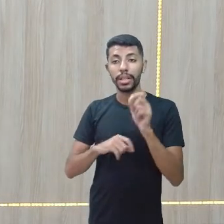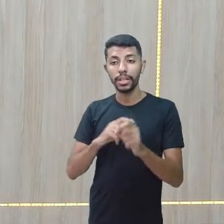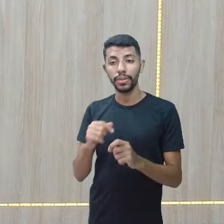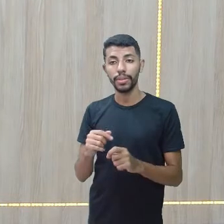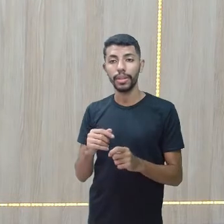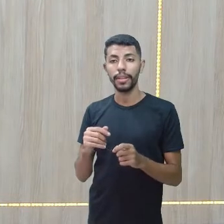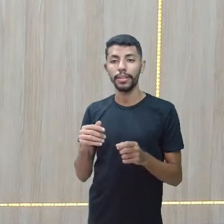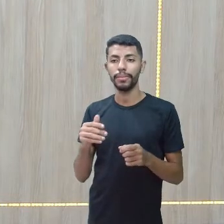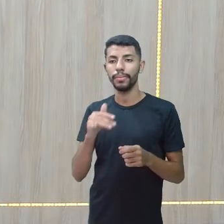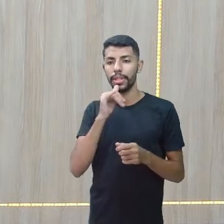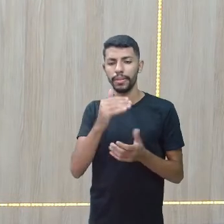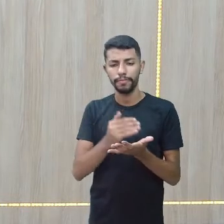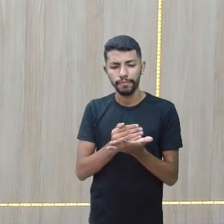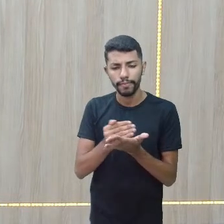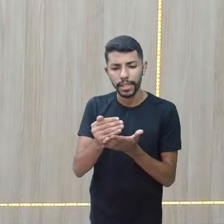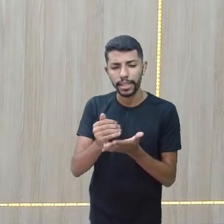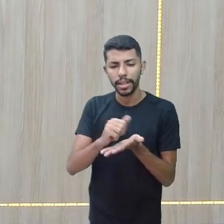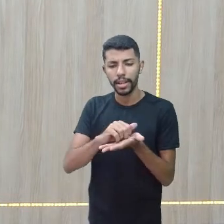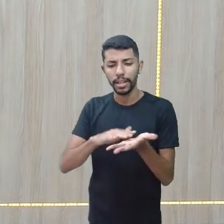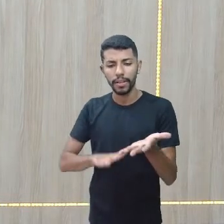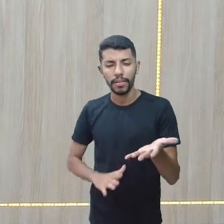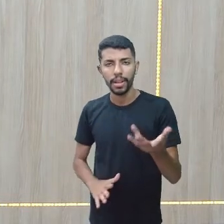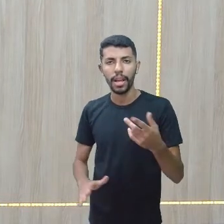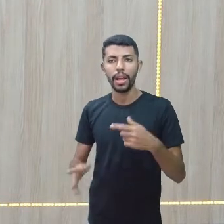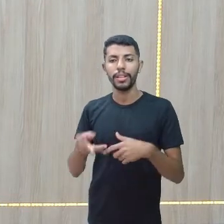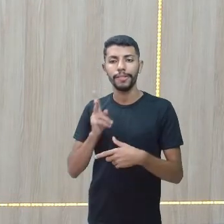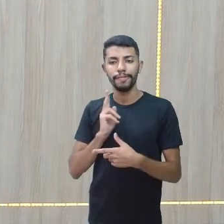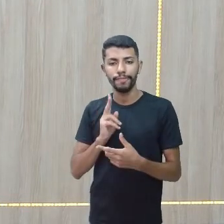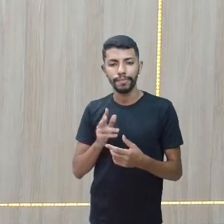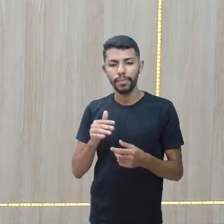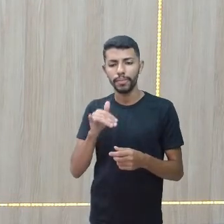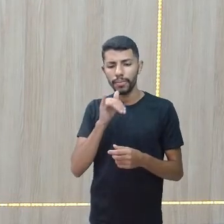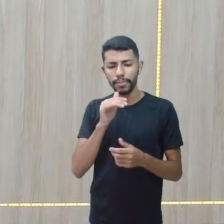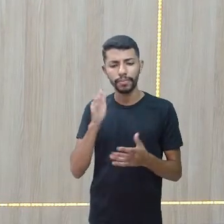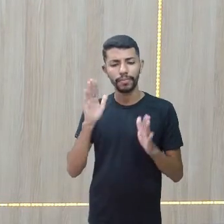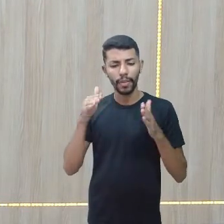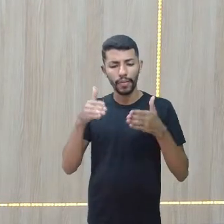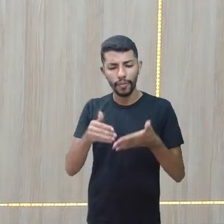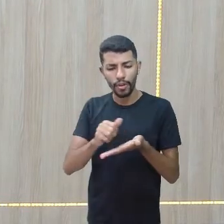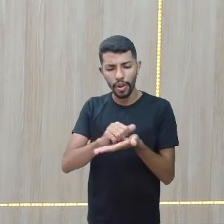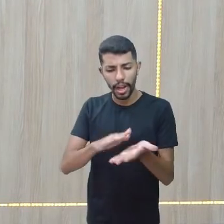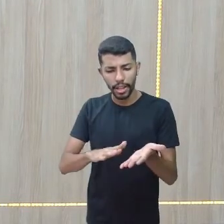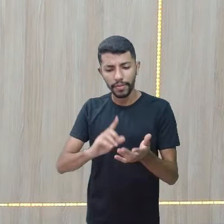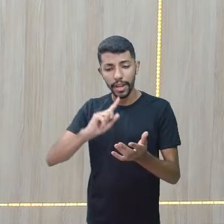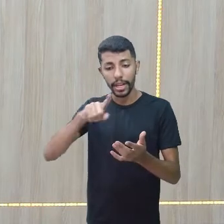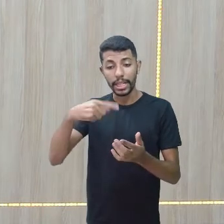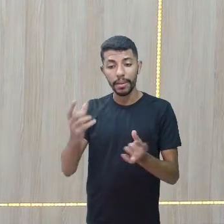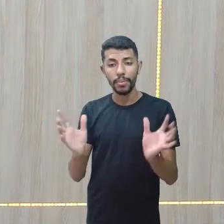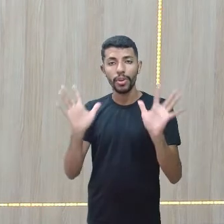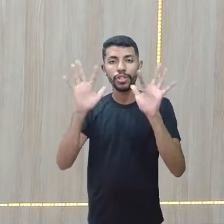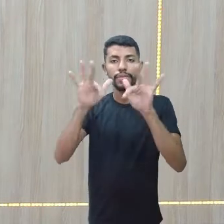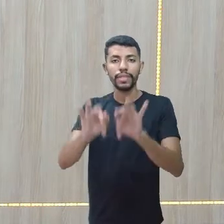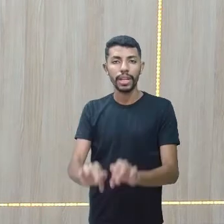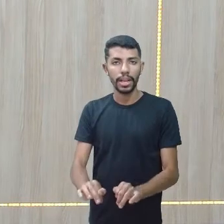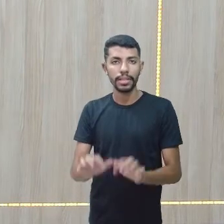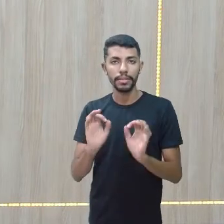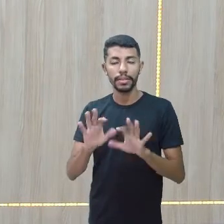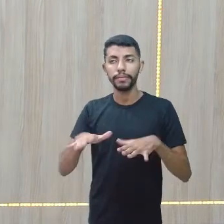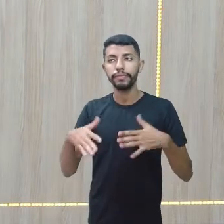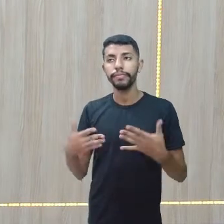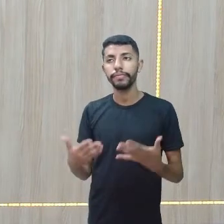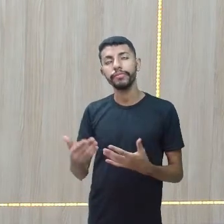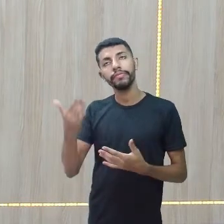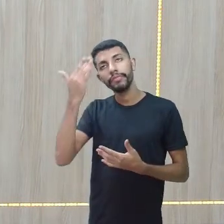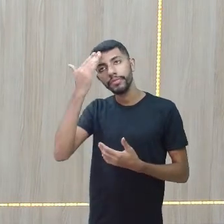caminho para iniciar a atividade, permanecer na atividade e concluí-la, né? Então,